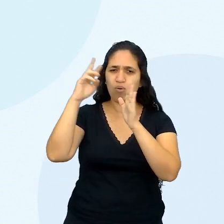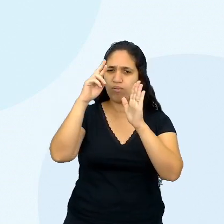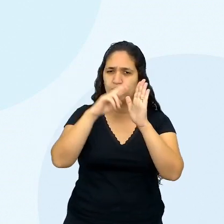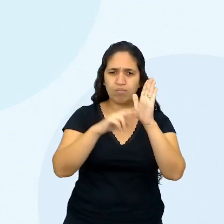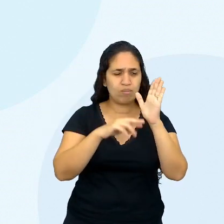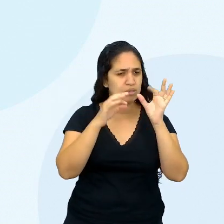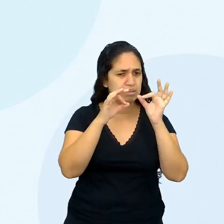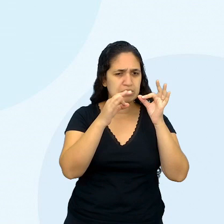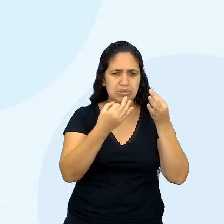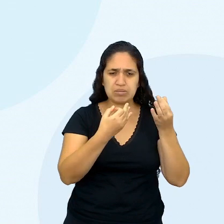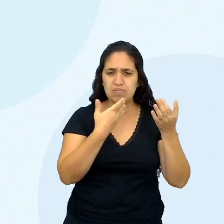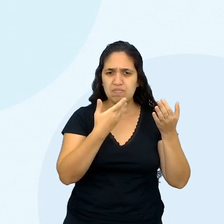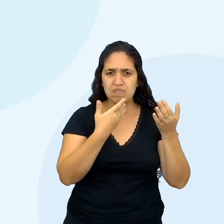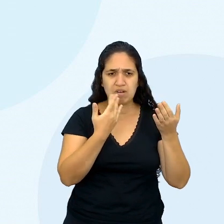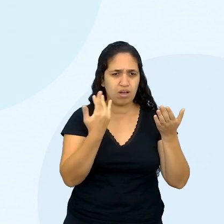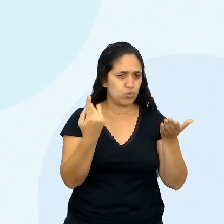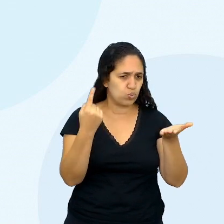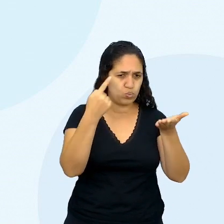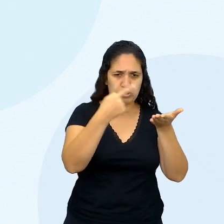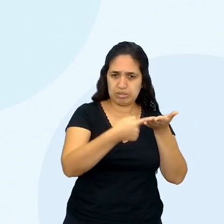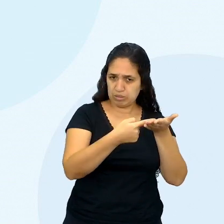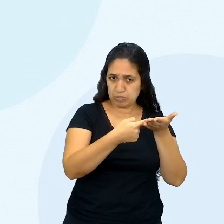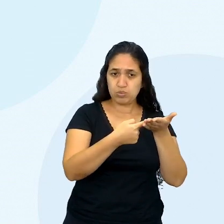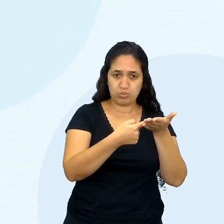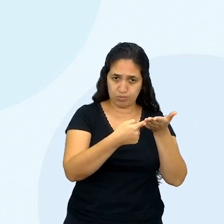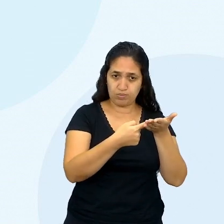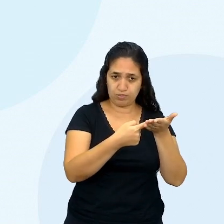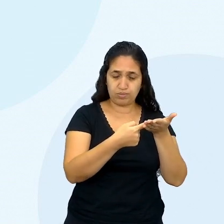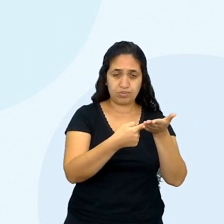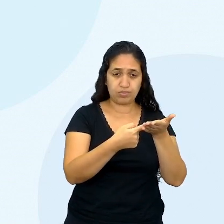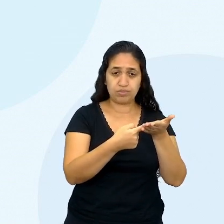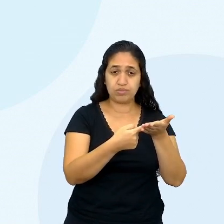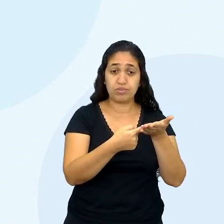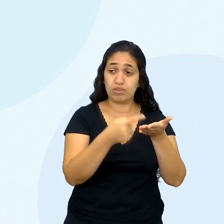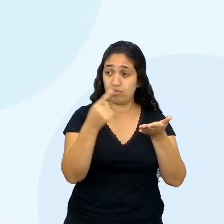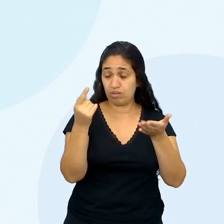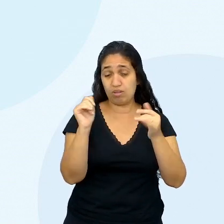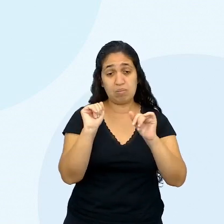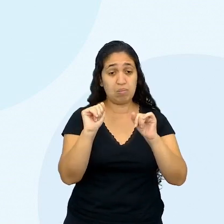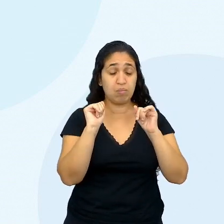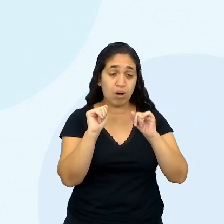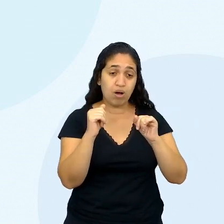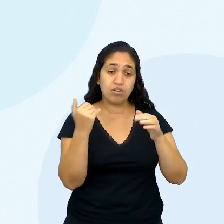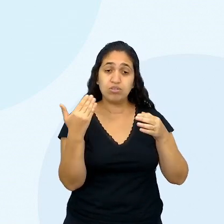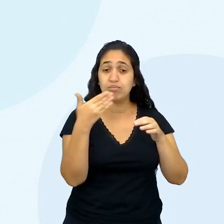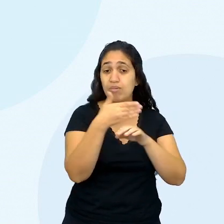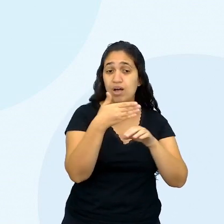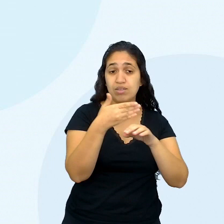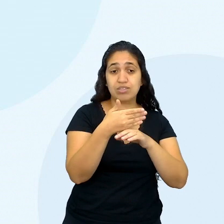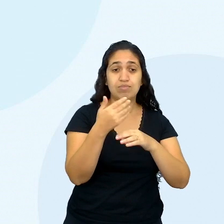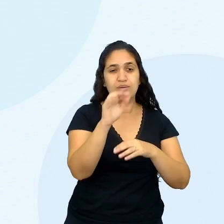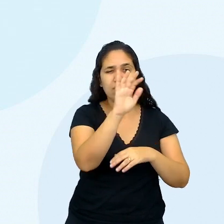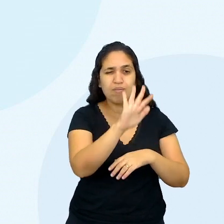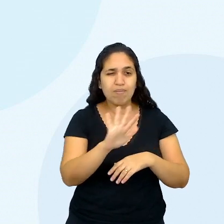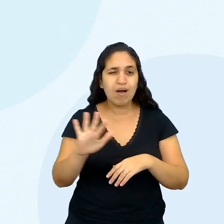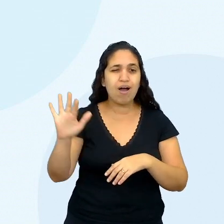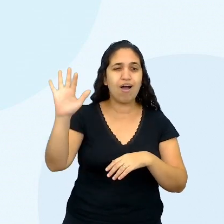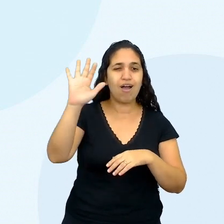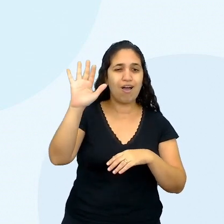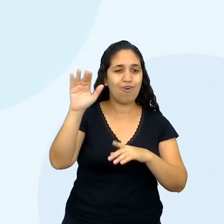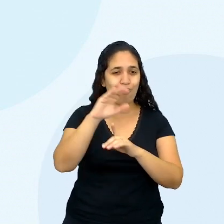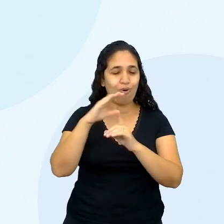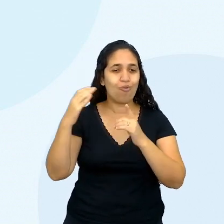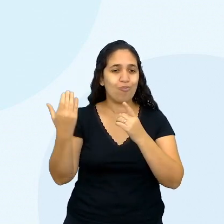simples, um termo de compromisso, que é muito importante, né? E você vai poder fazer parte da maior comunidade de